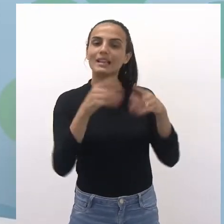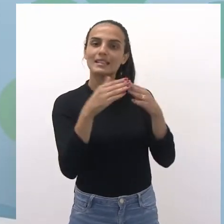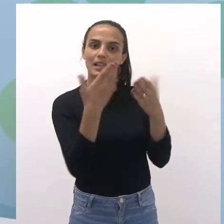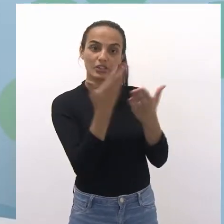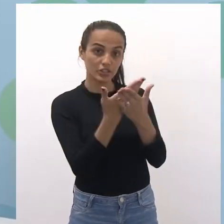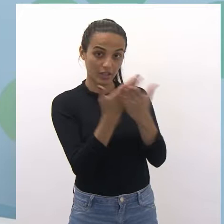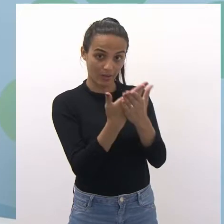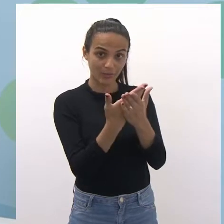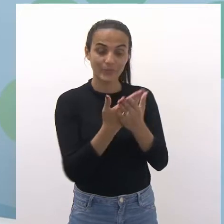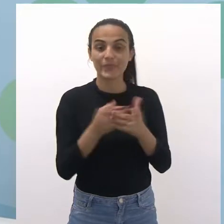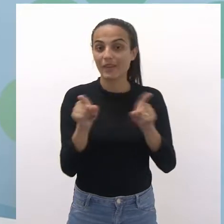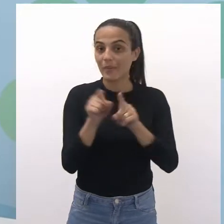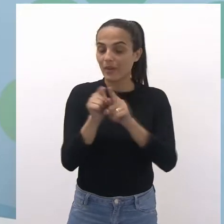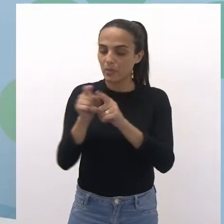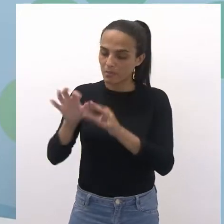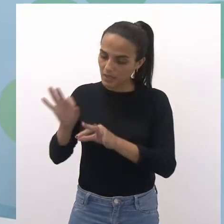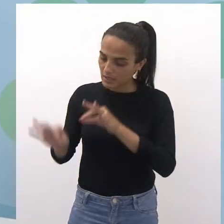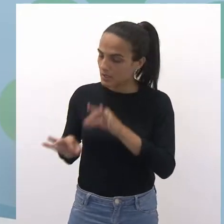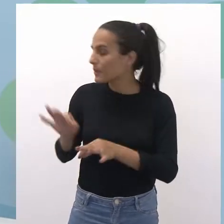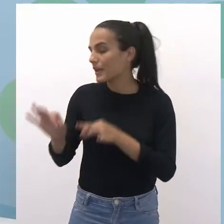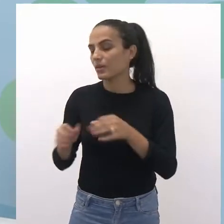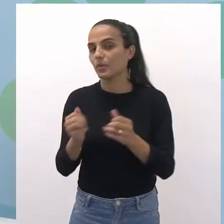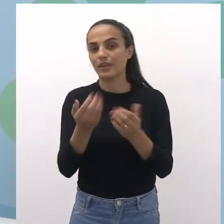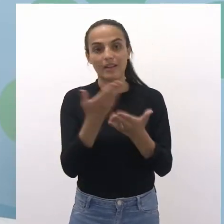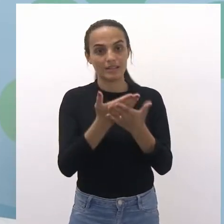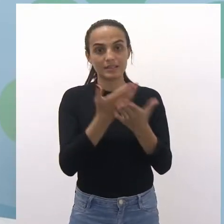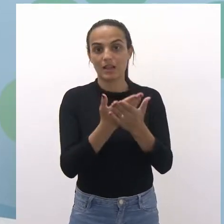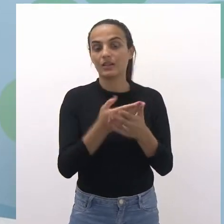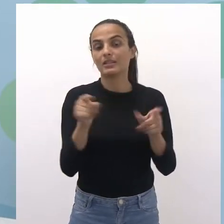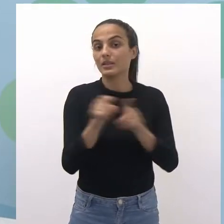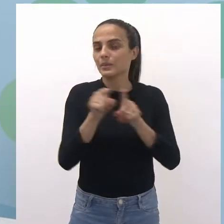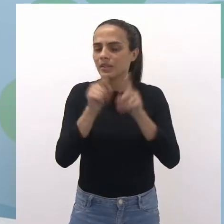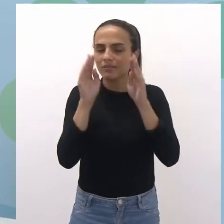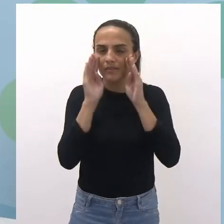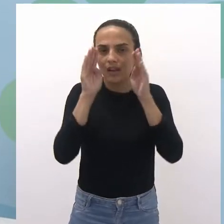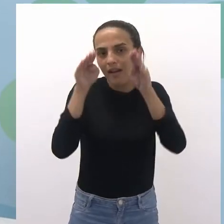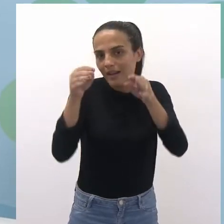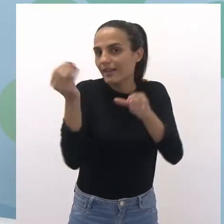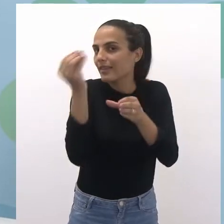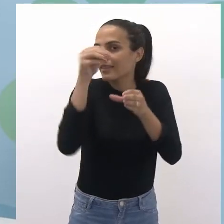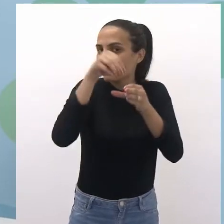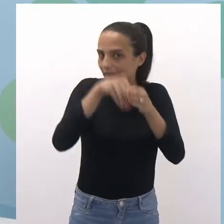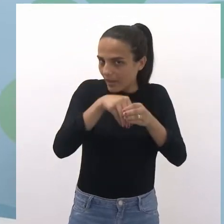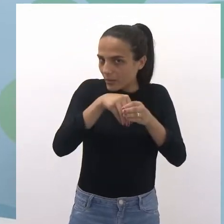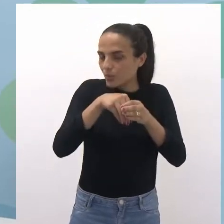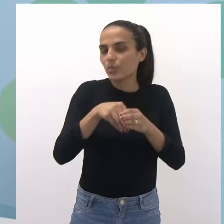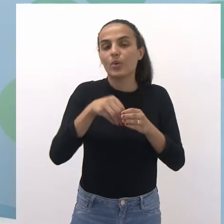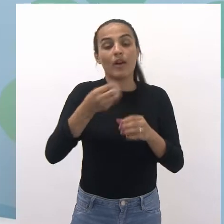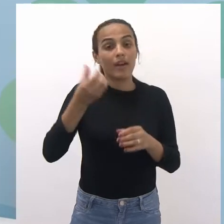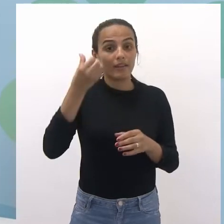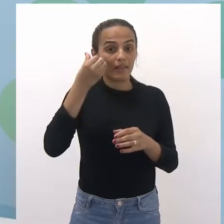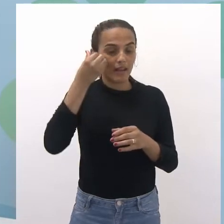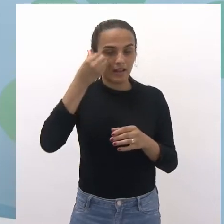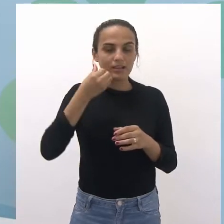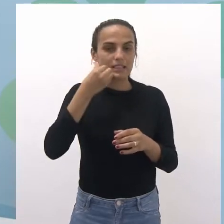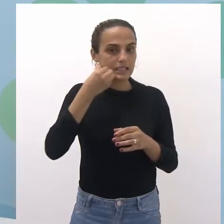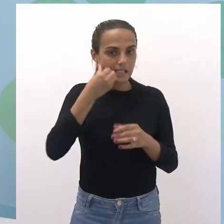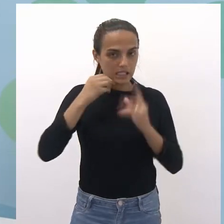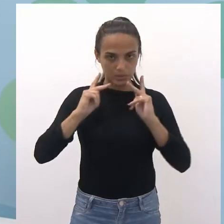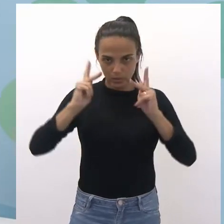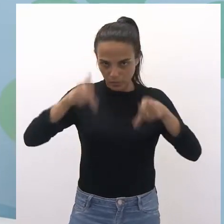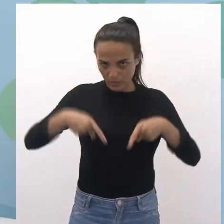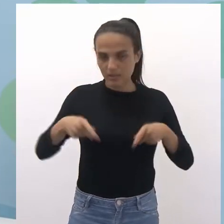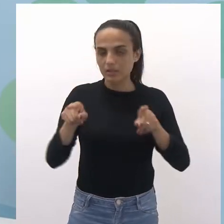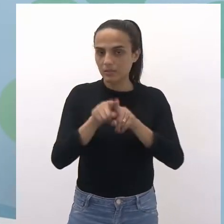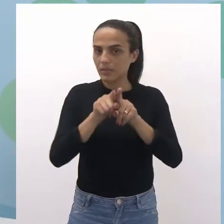e principalmente e especificamente, quero dizer, na área de ciências humanas e sociais aplicadas. Acredito eu